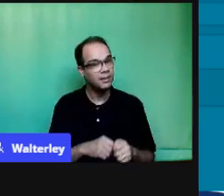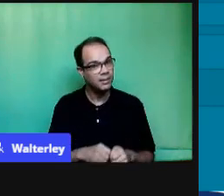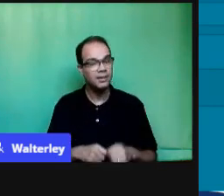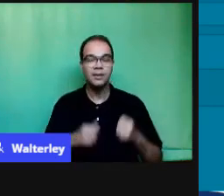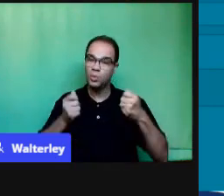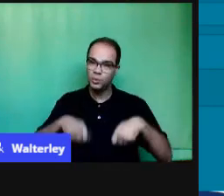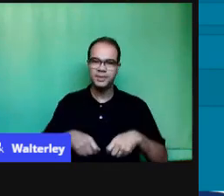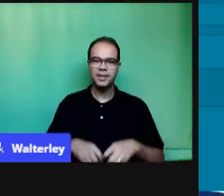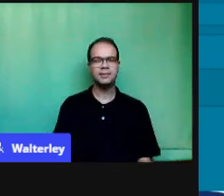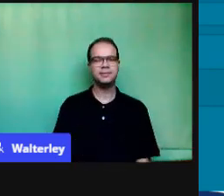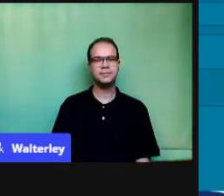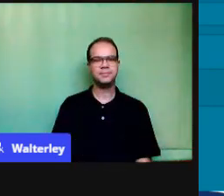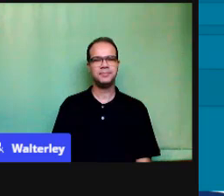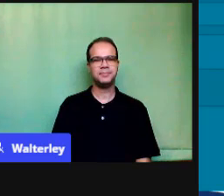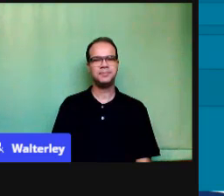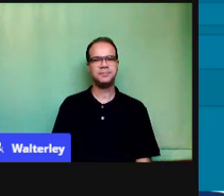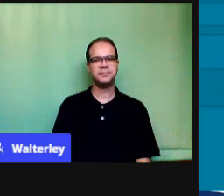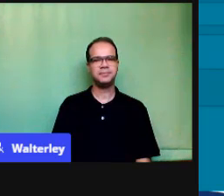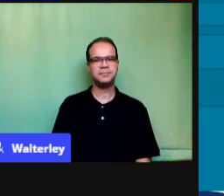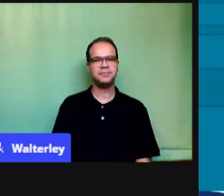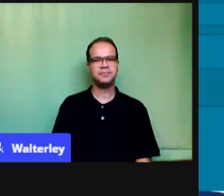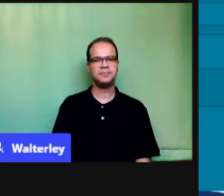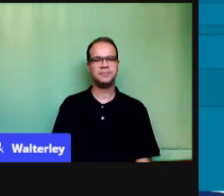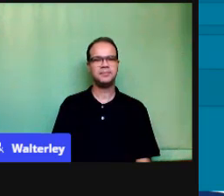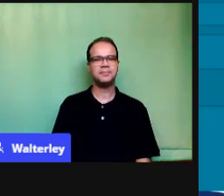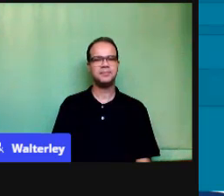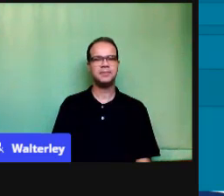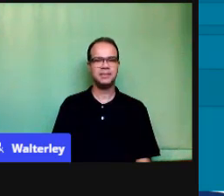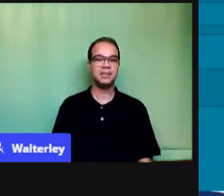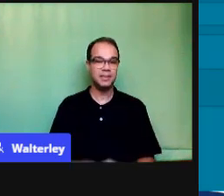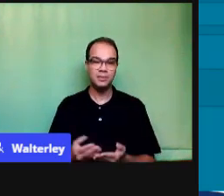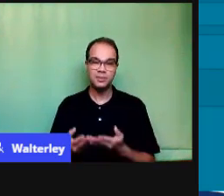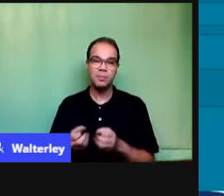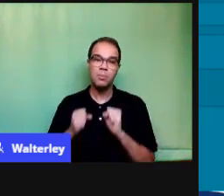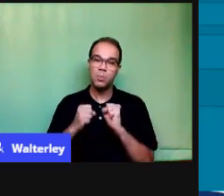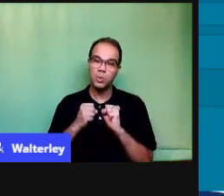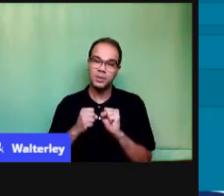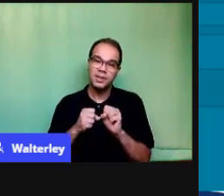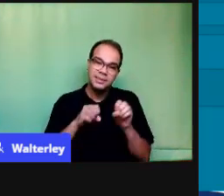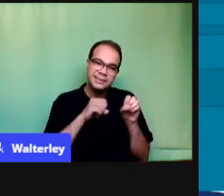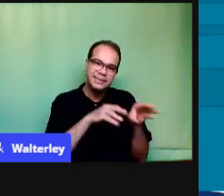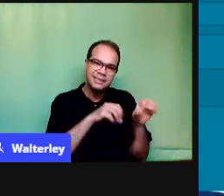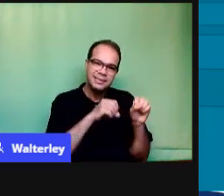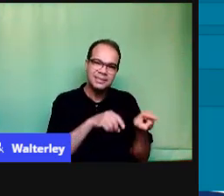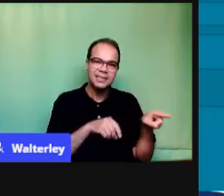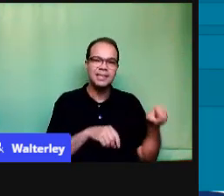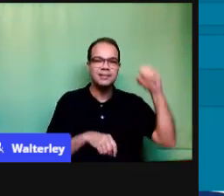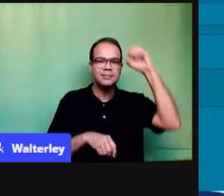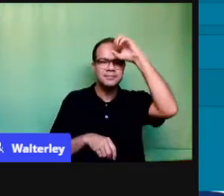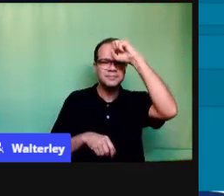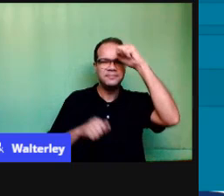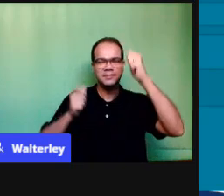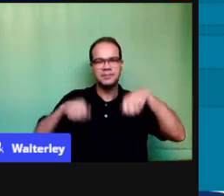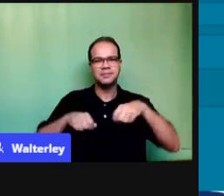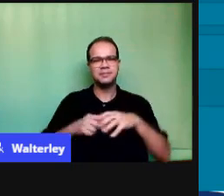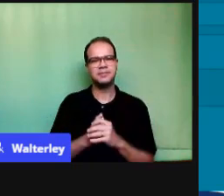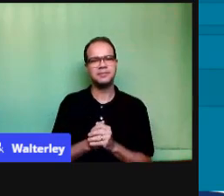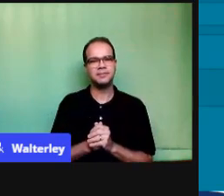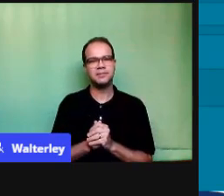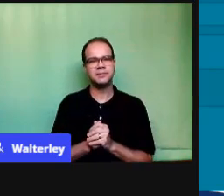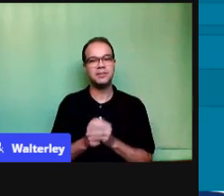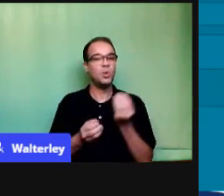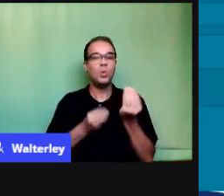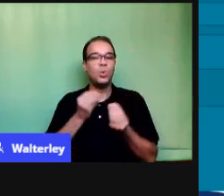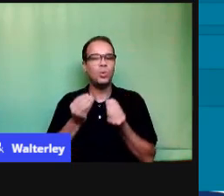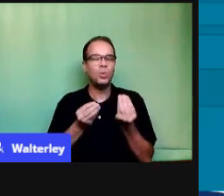né, e fazer com que os alunos sejam, né, os protagonistas. A essa metodologia nós chamamos de metodologia